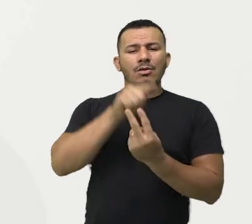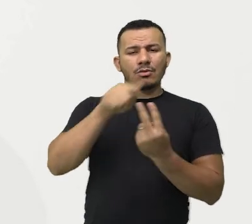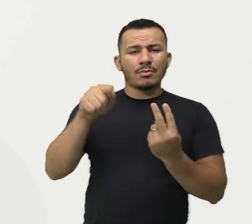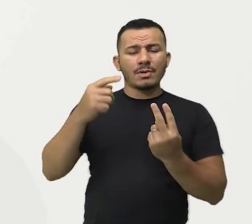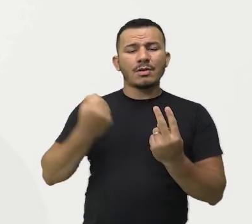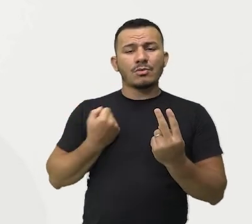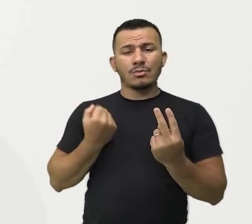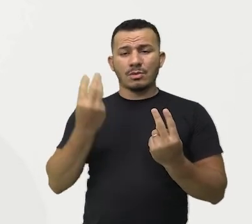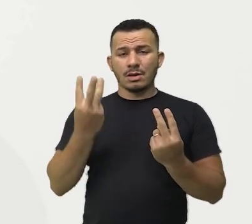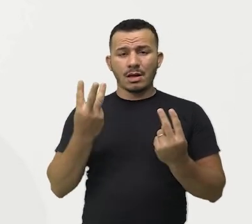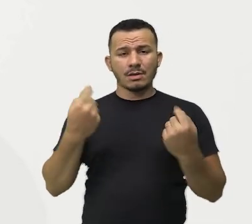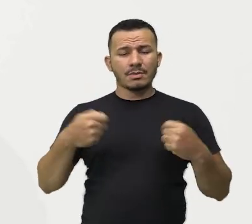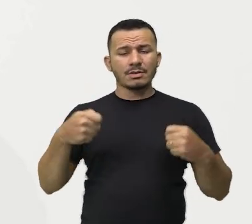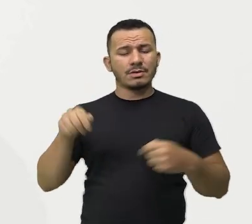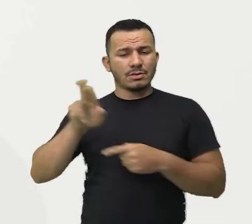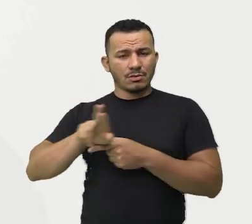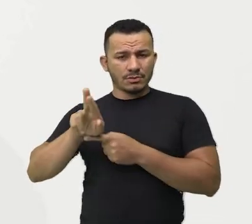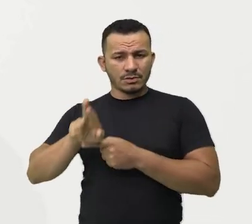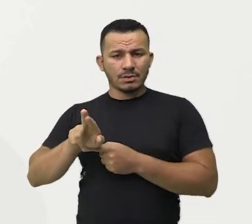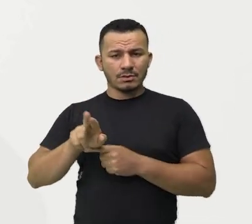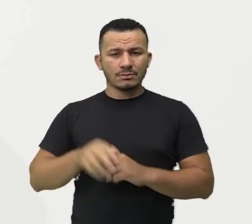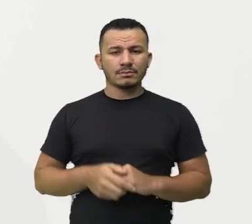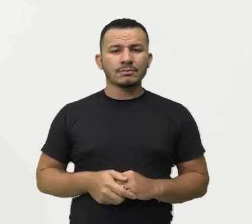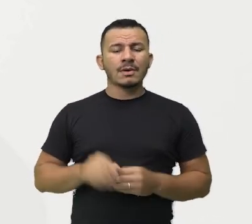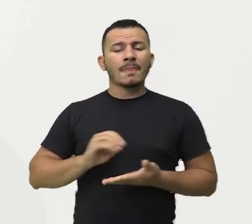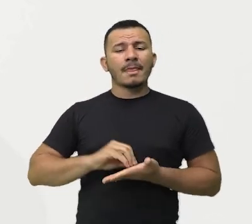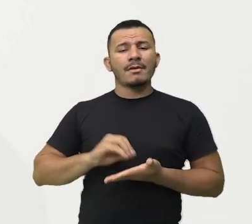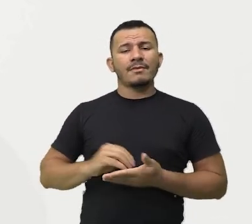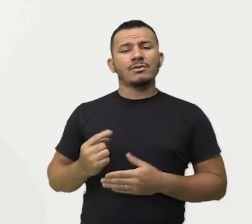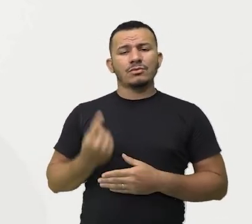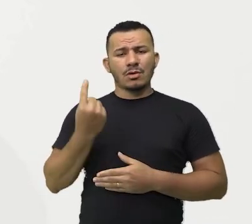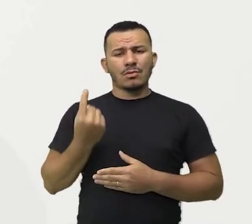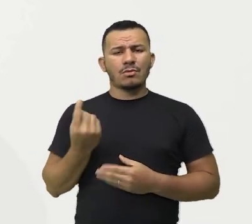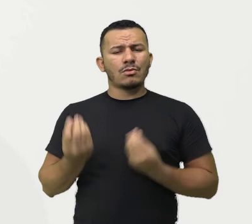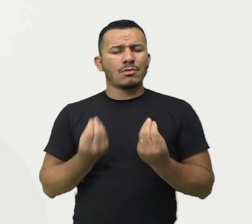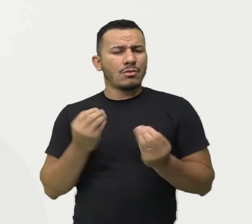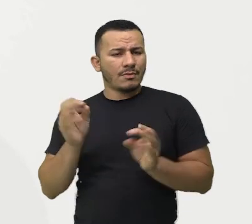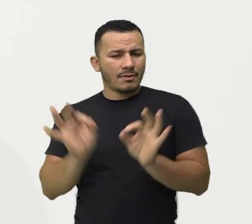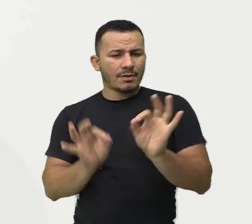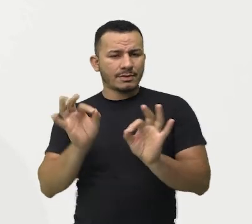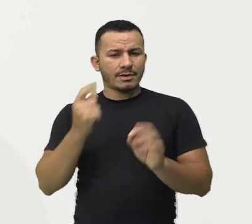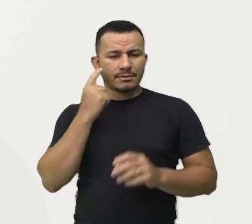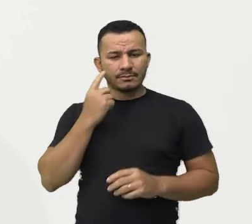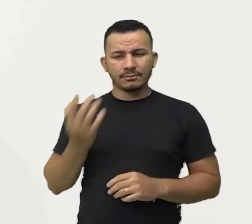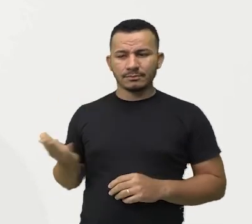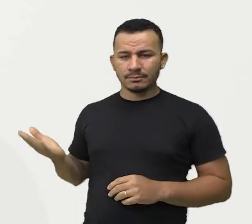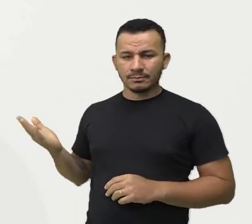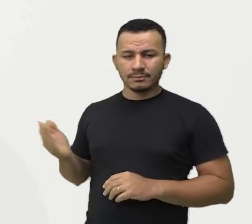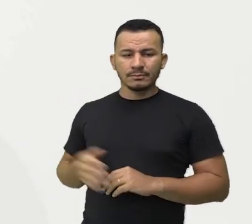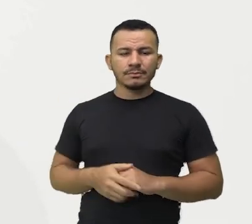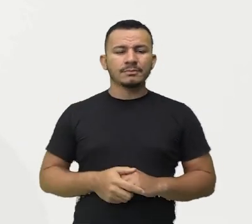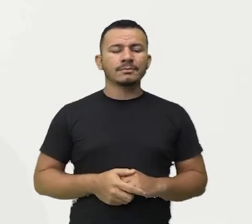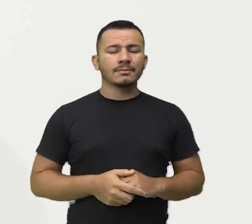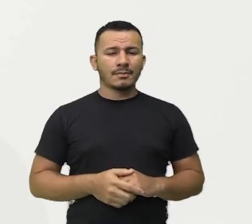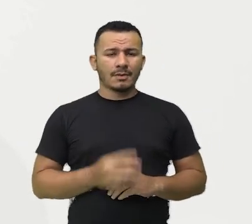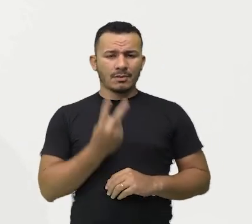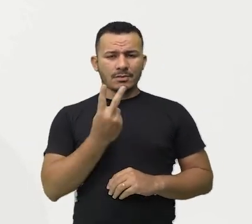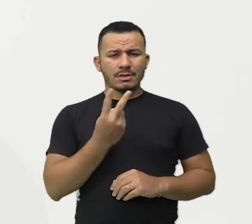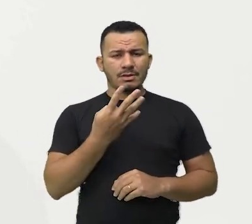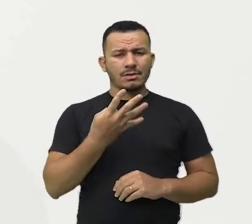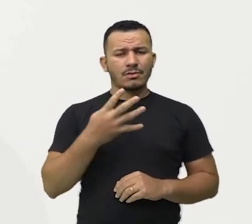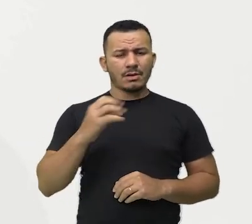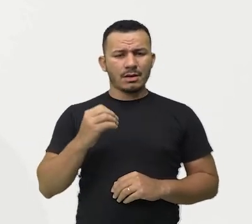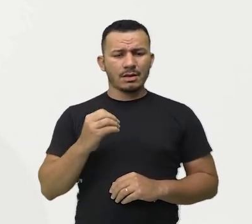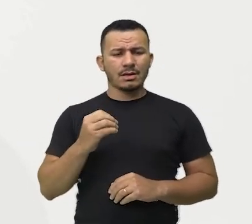também falou que o π tem que usar 3, então já sei que o π vale 3. Vejamos então como vai ficar. Olha